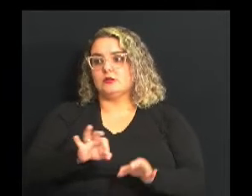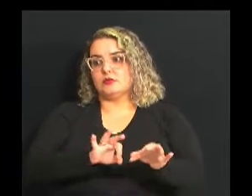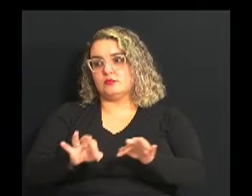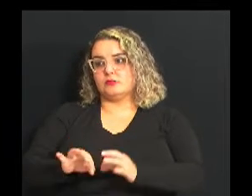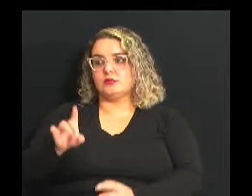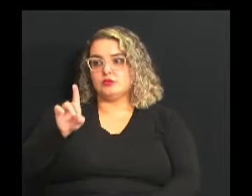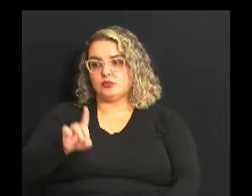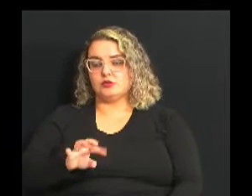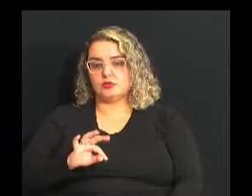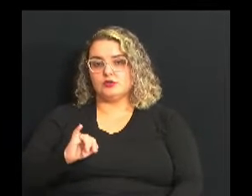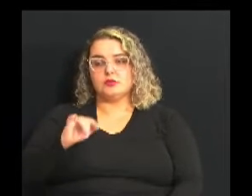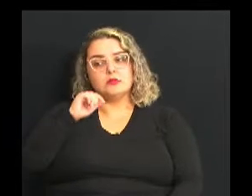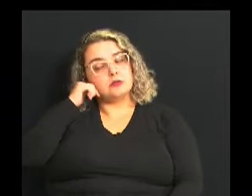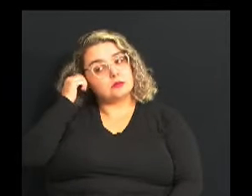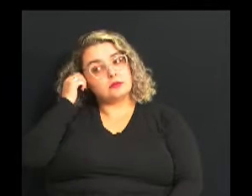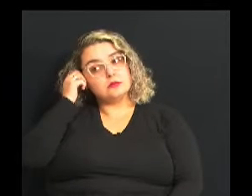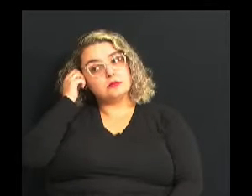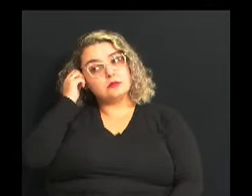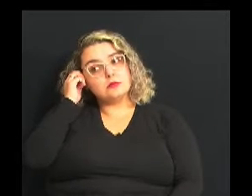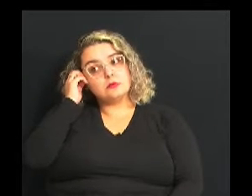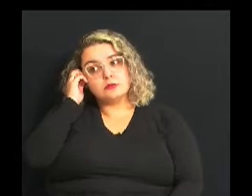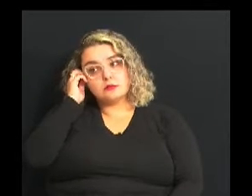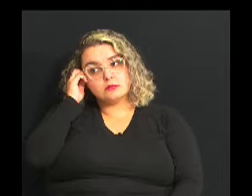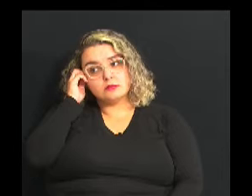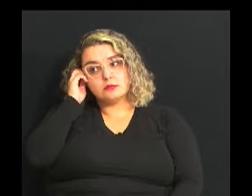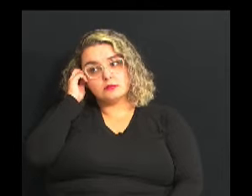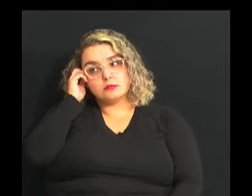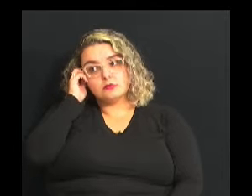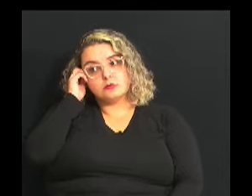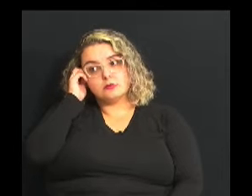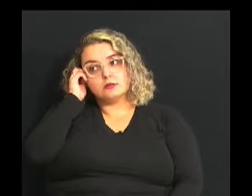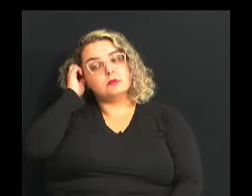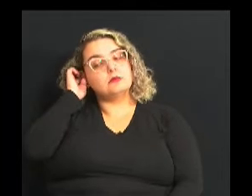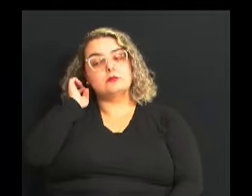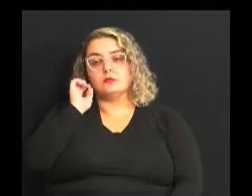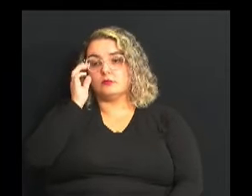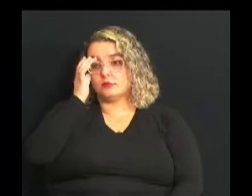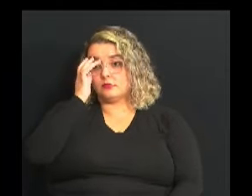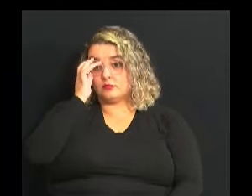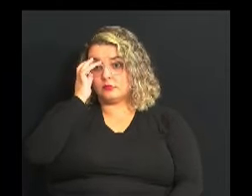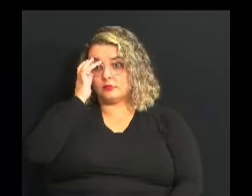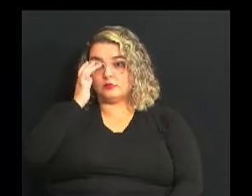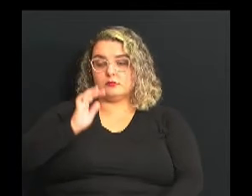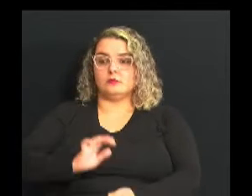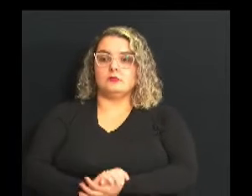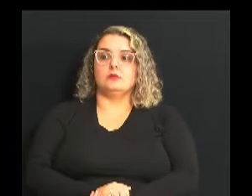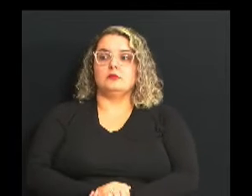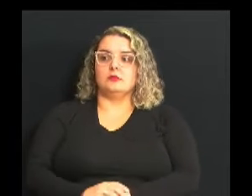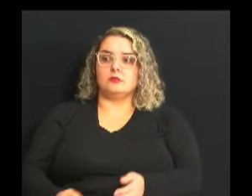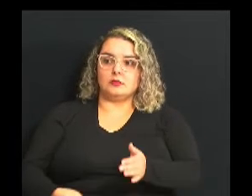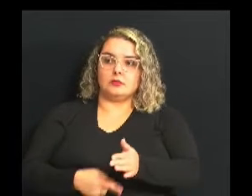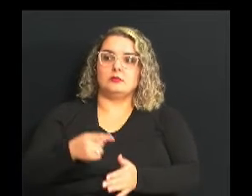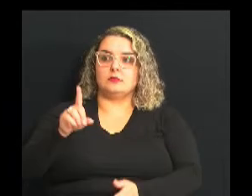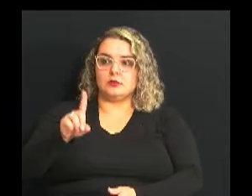Nós vamos dizer assim, a primeira leva da diretoria desenvolveu o plano diretor,